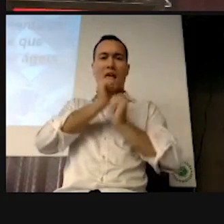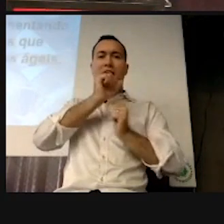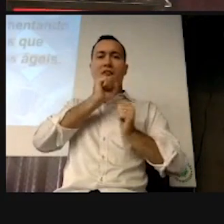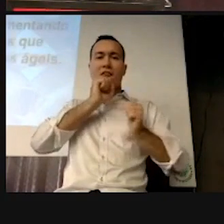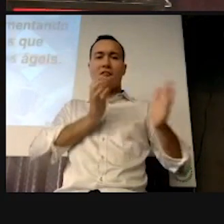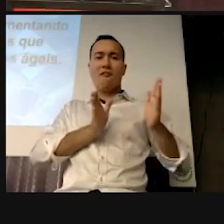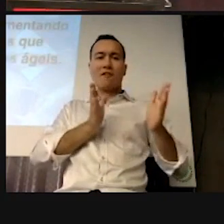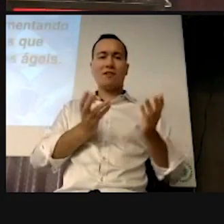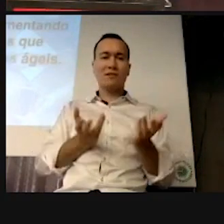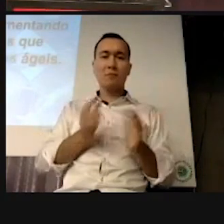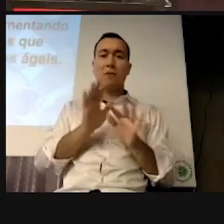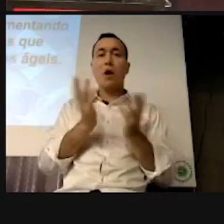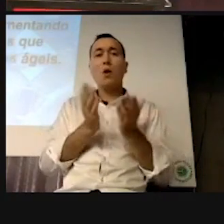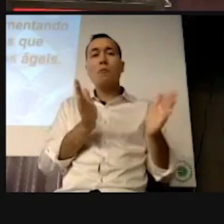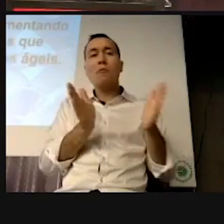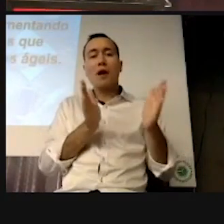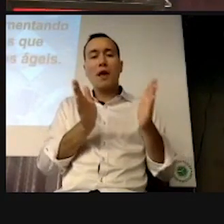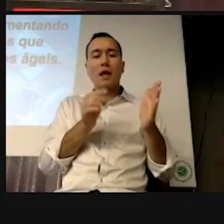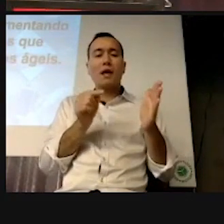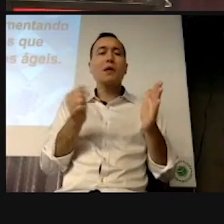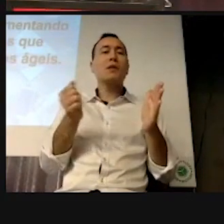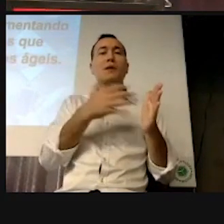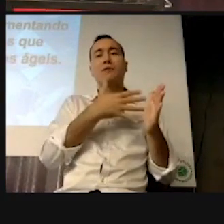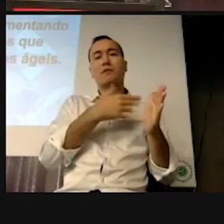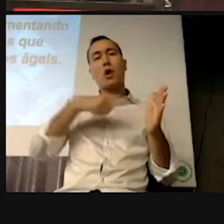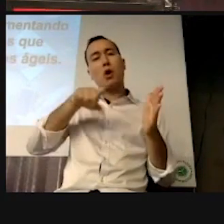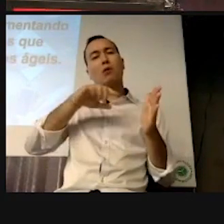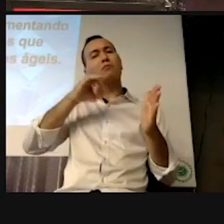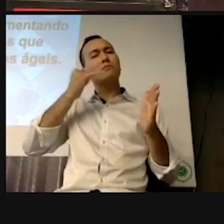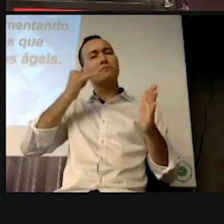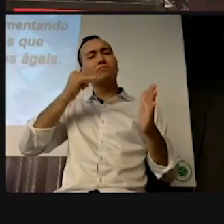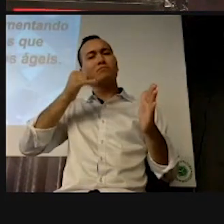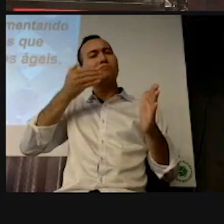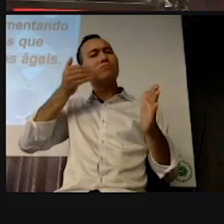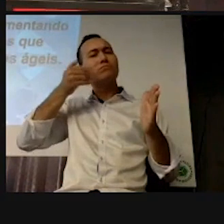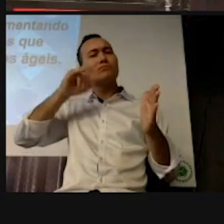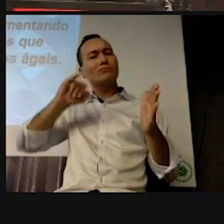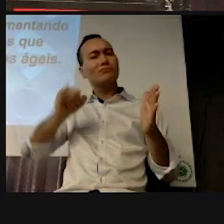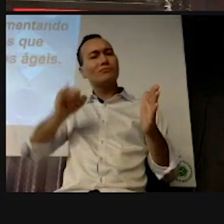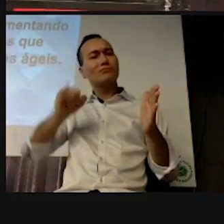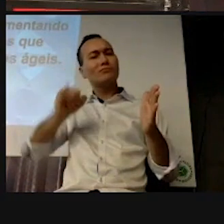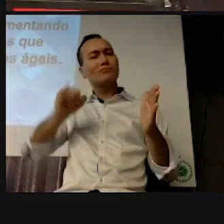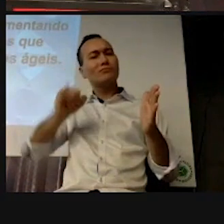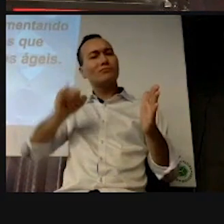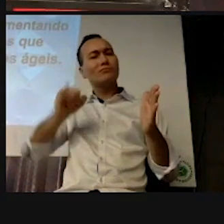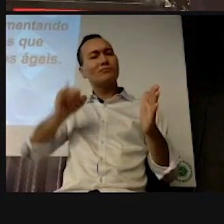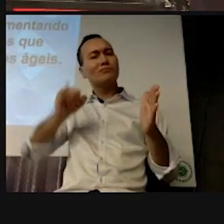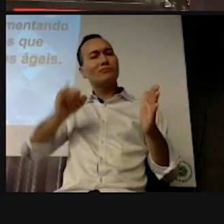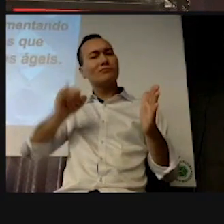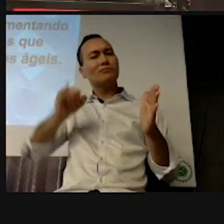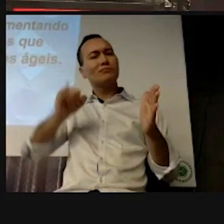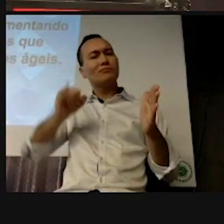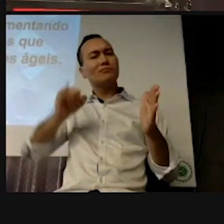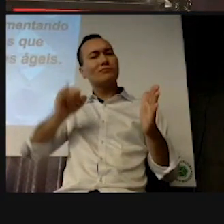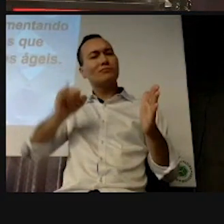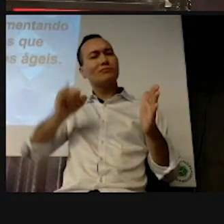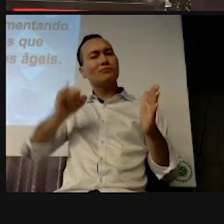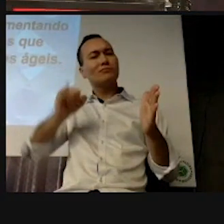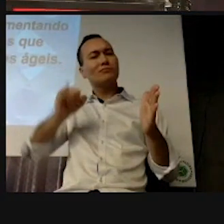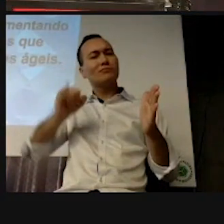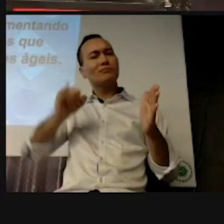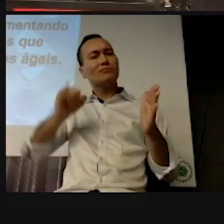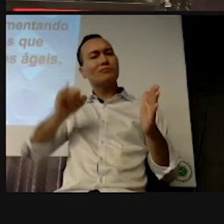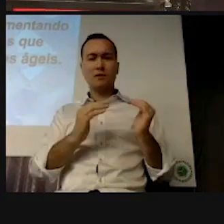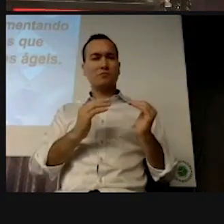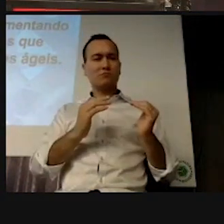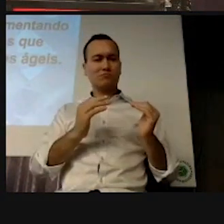oportunidade grande de ser, de fato, um RH estratégico, um RH exponencial, um RH que transforma e que consegue trazer